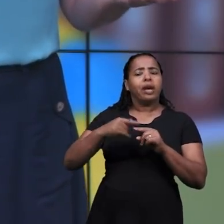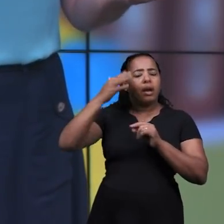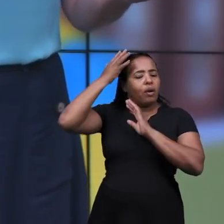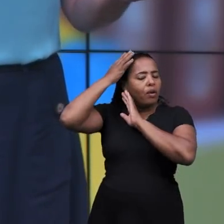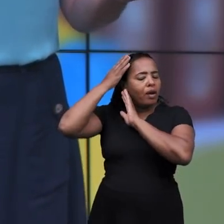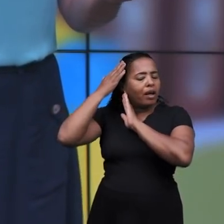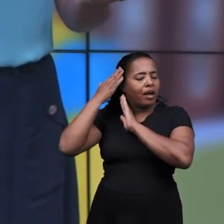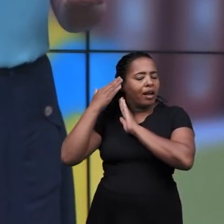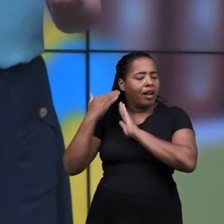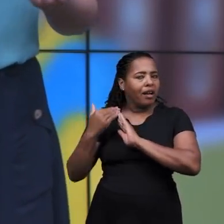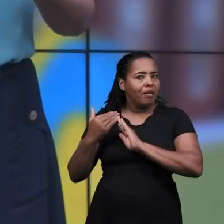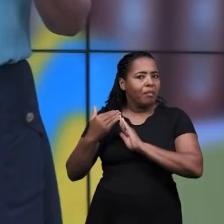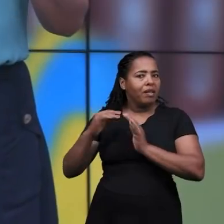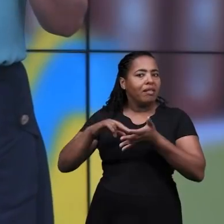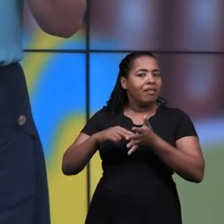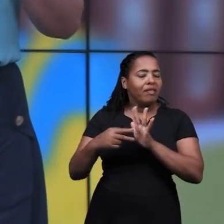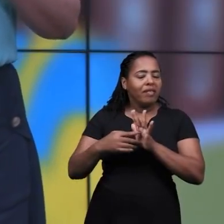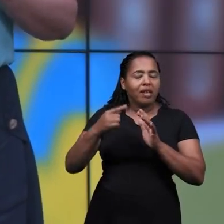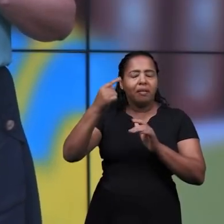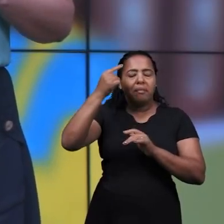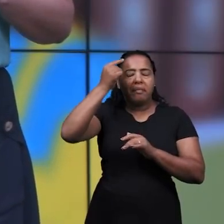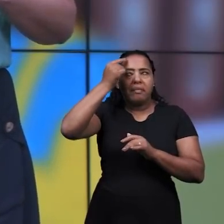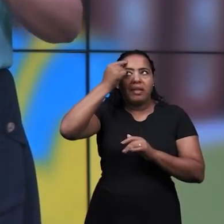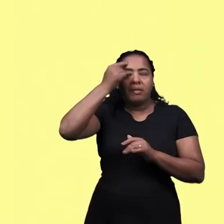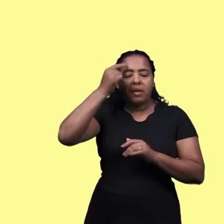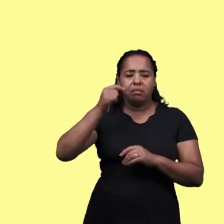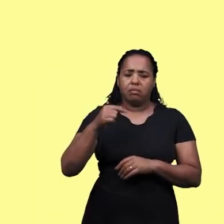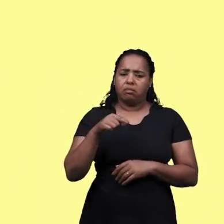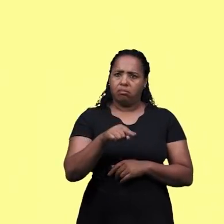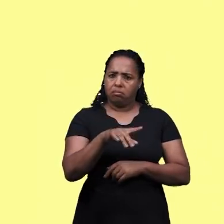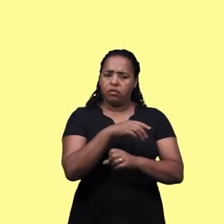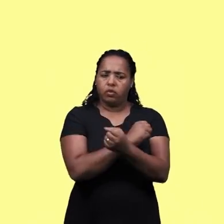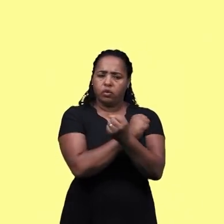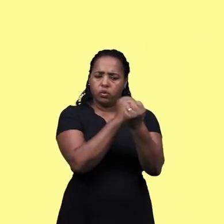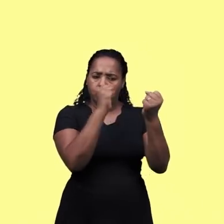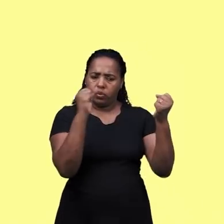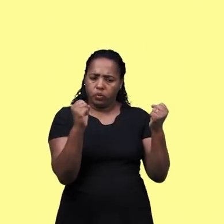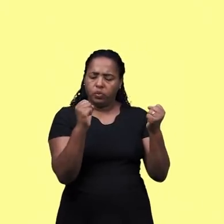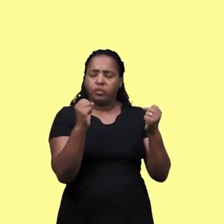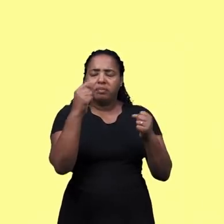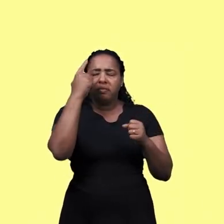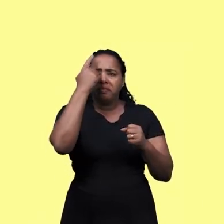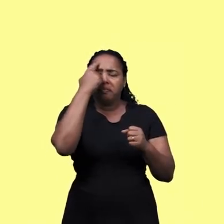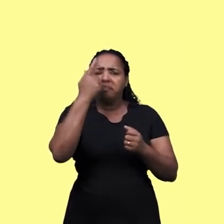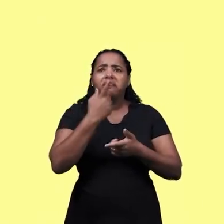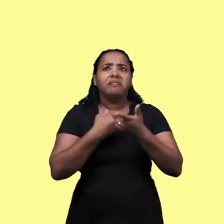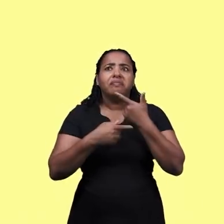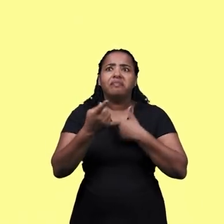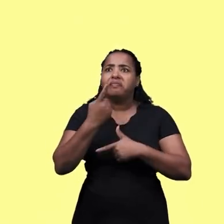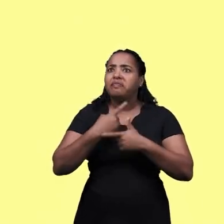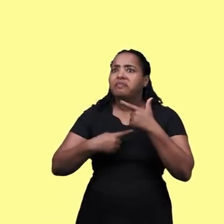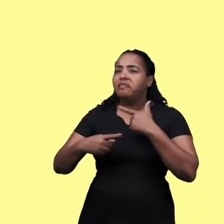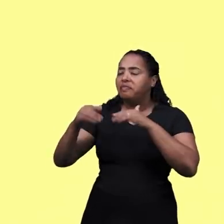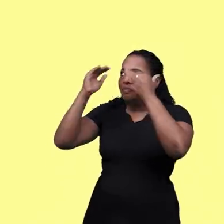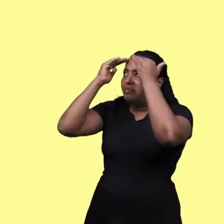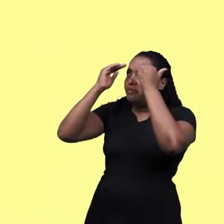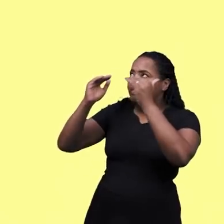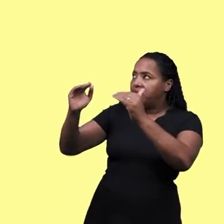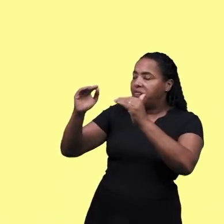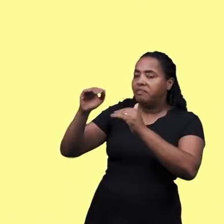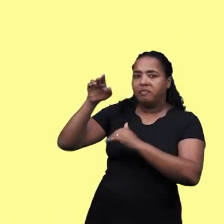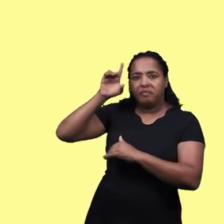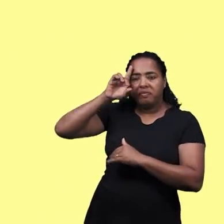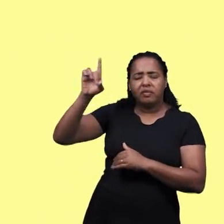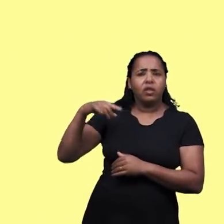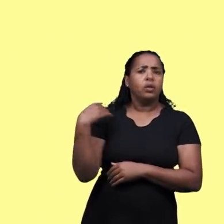de pensamentos. E os pensamentos de Sansão estavam em realizar a vontade de Deus. E os